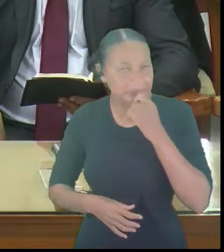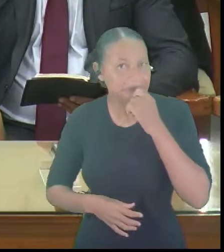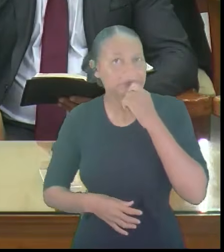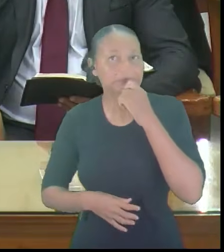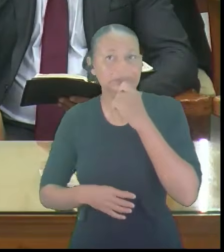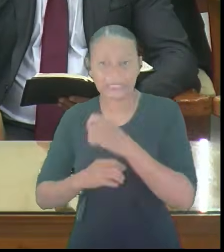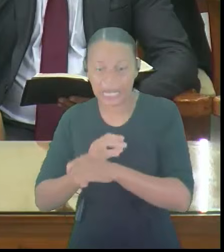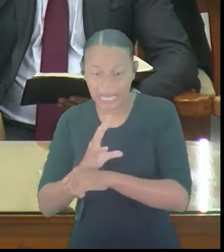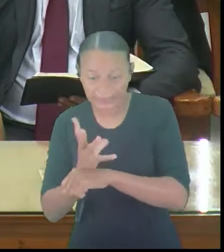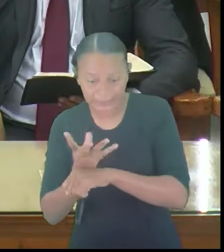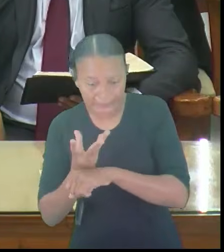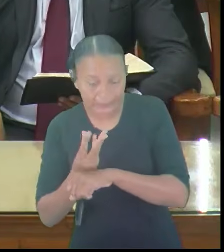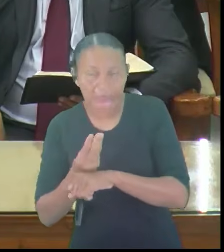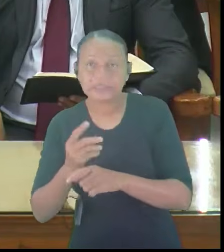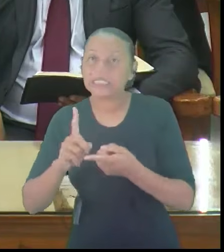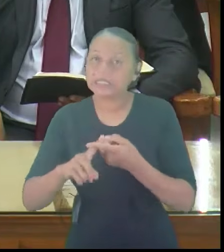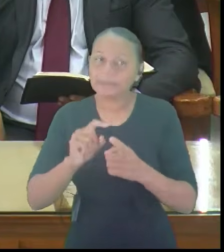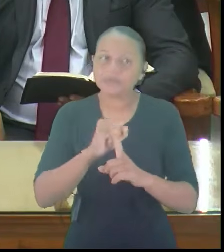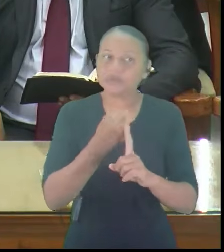e da sociedade.